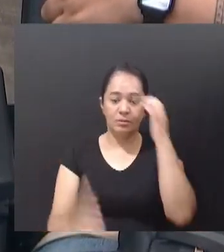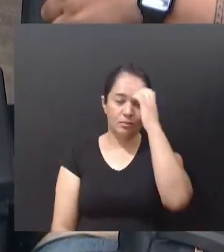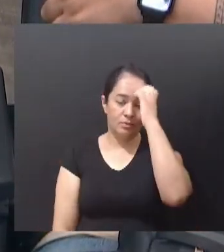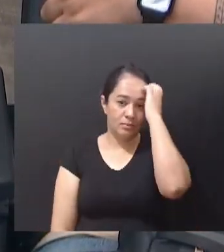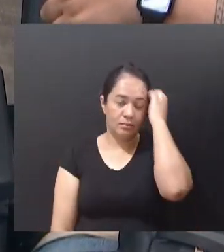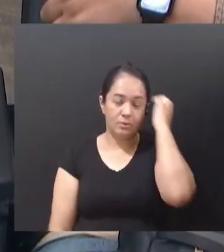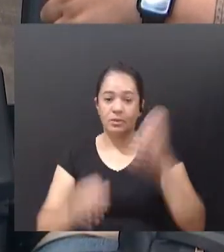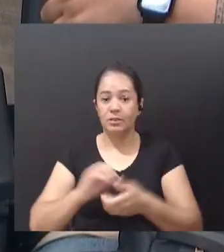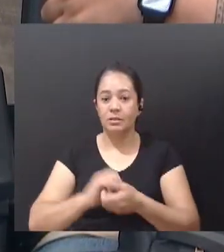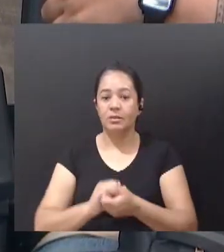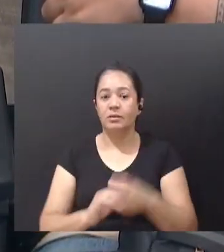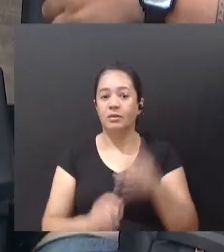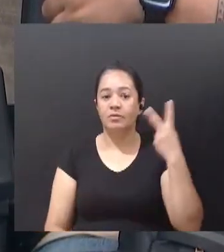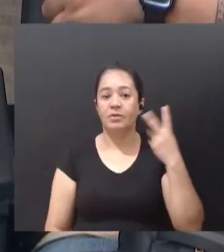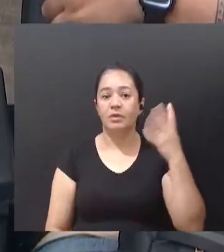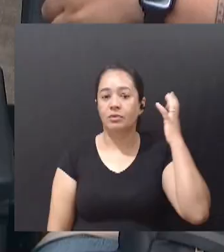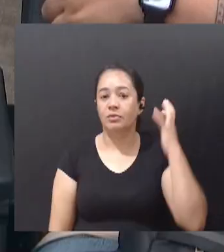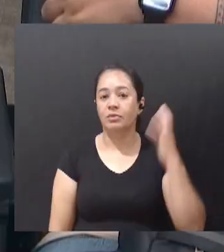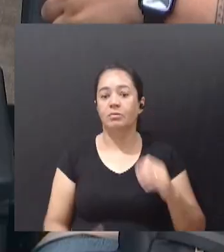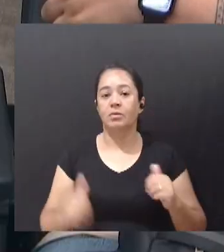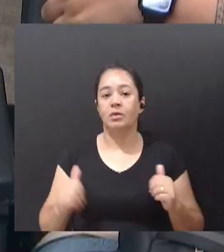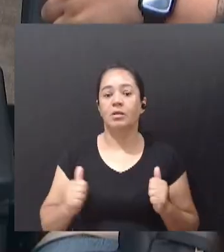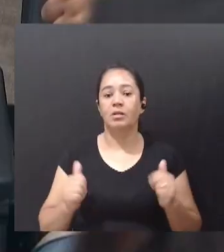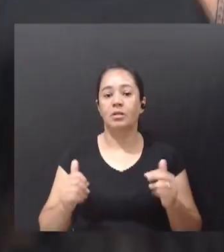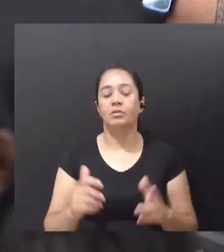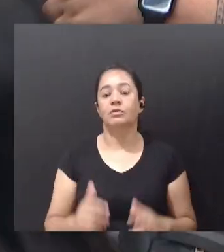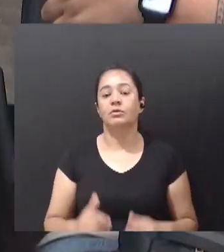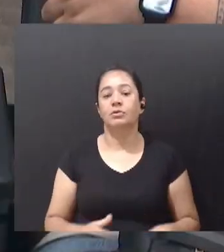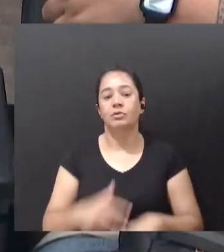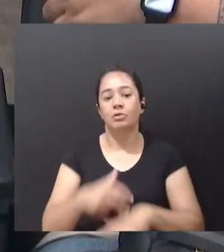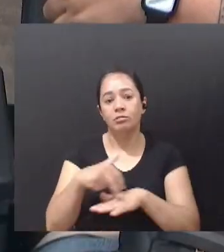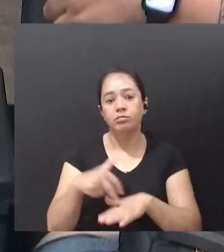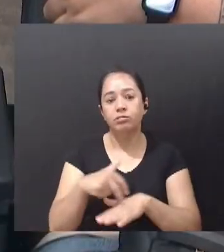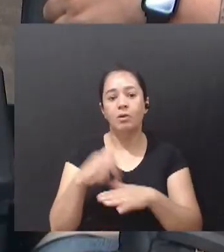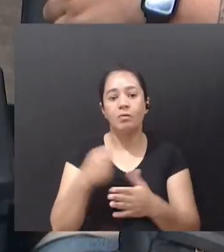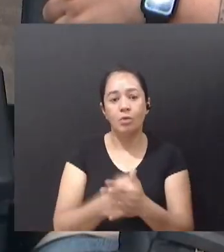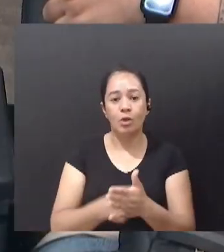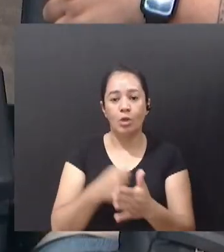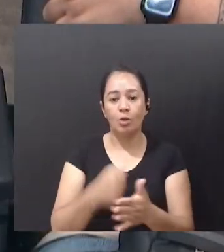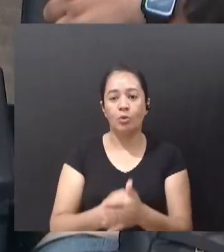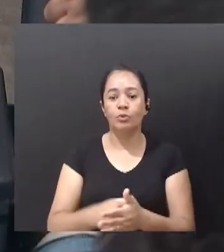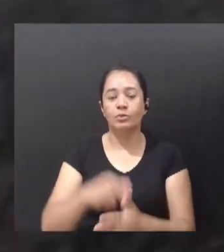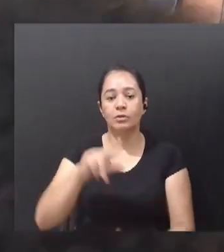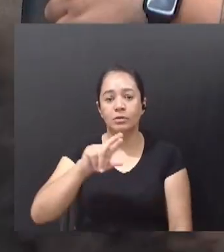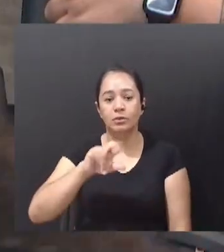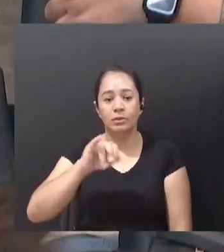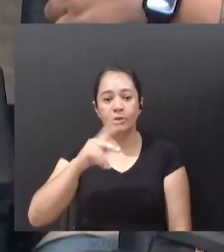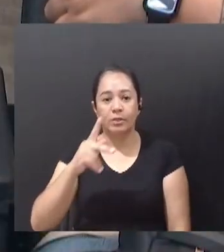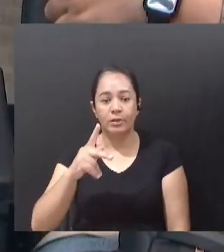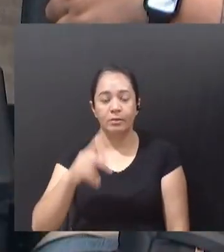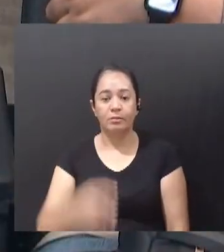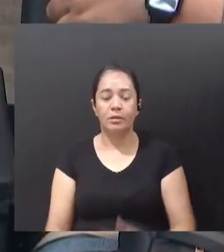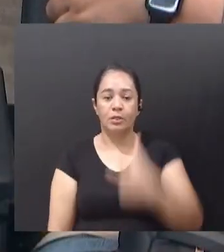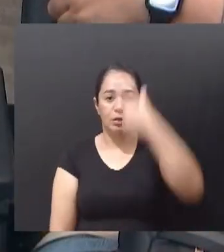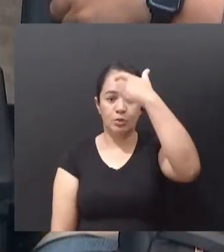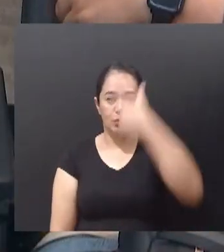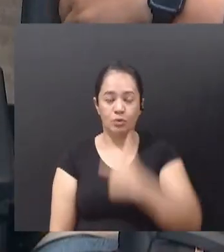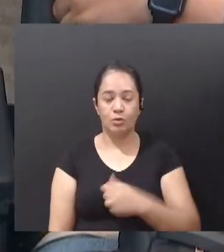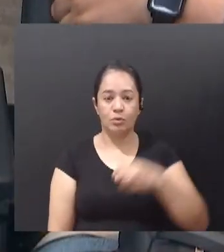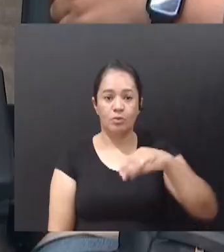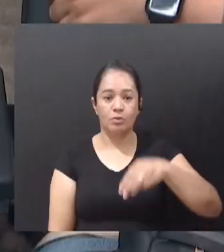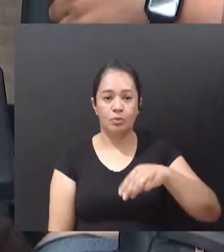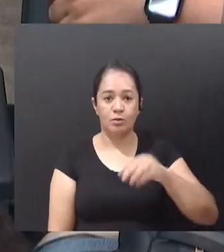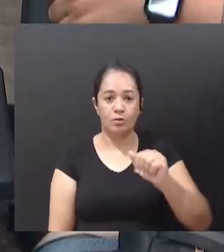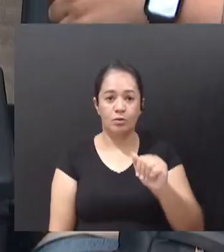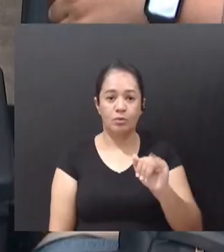essa iniciativa da Frente de Resistência ao Hip Hop. E eu sou a Maíra, eu sou da